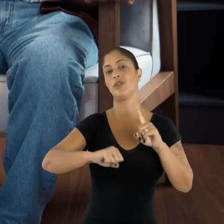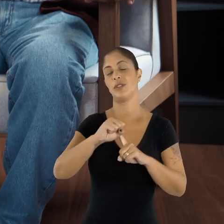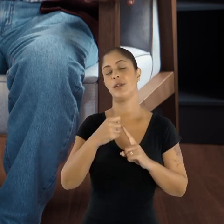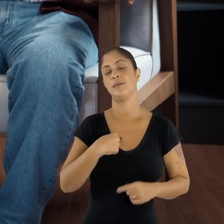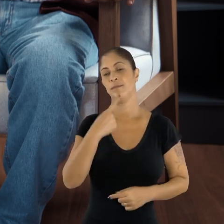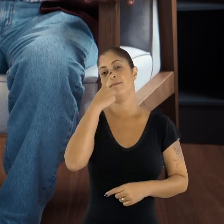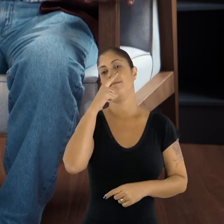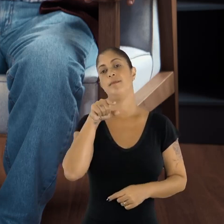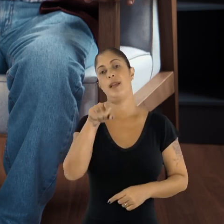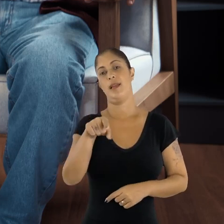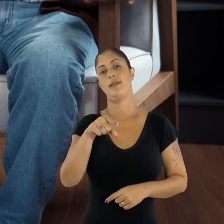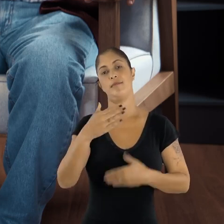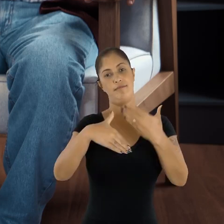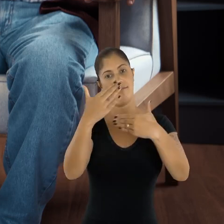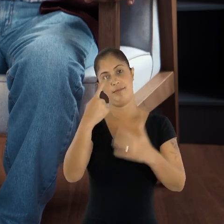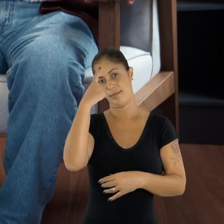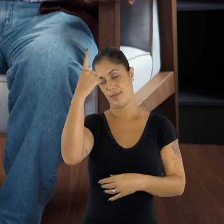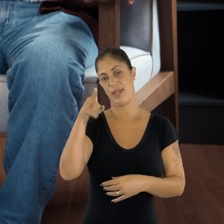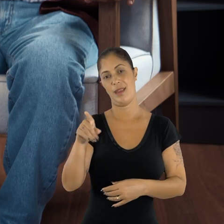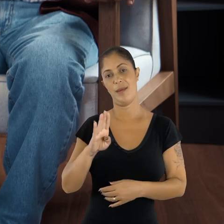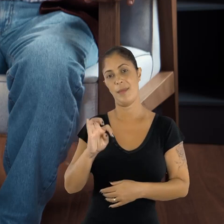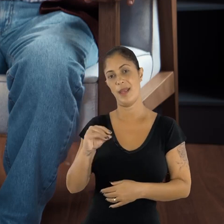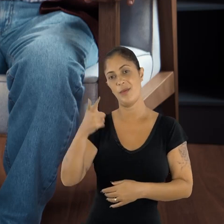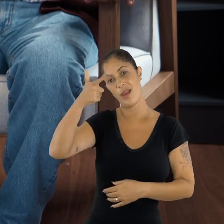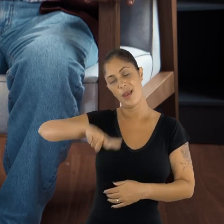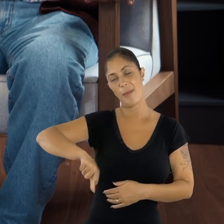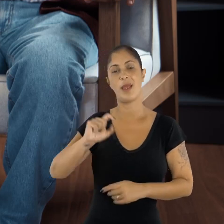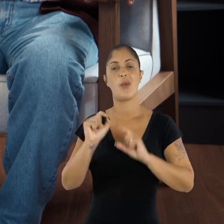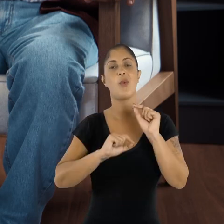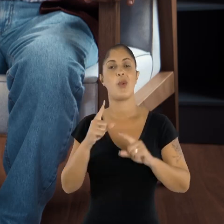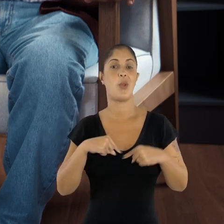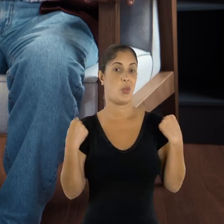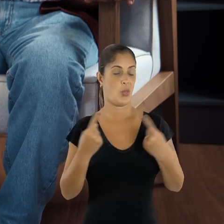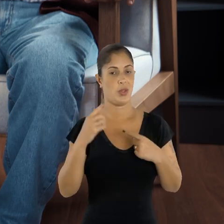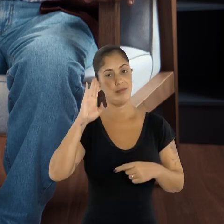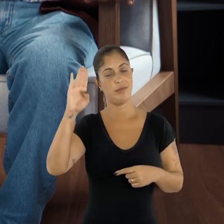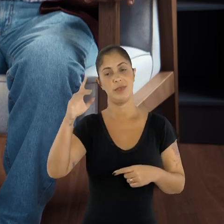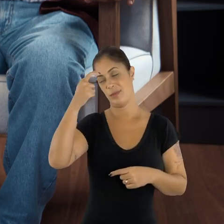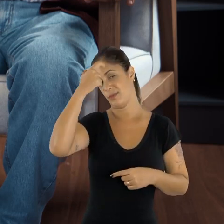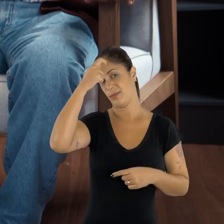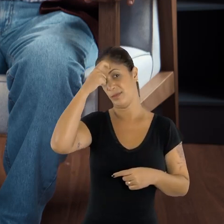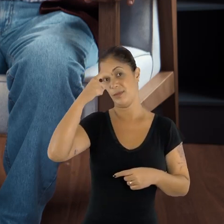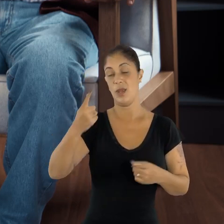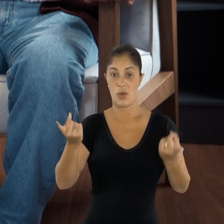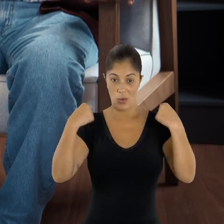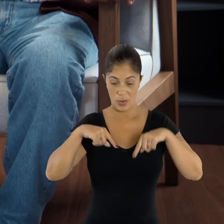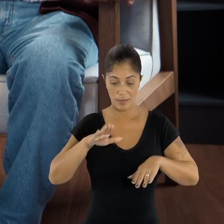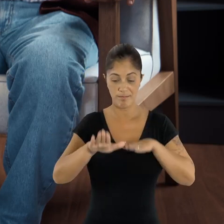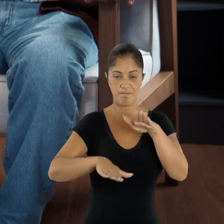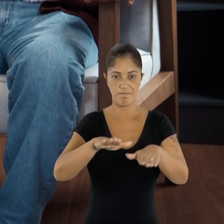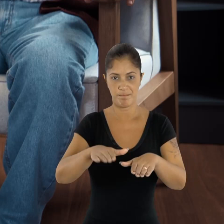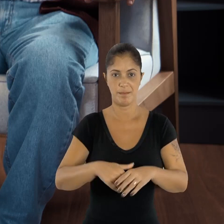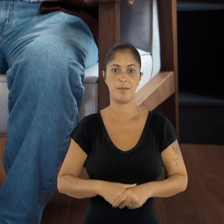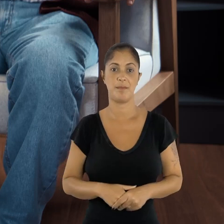muito inspirado por essa construção, da ideia que o Beto sempre repete, que a nossa cabeça pensa onde o nosso